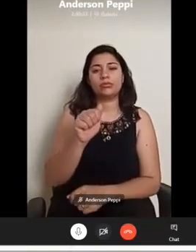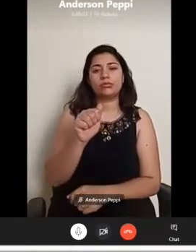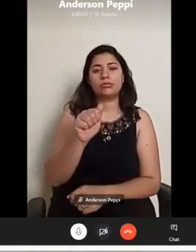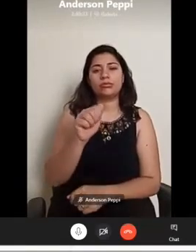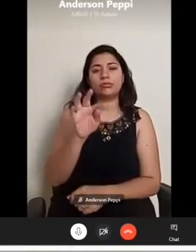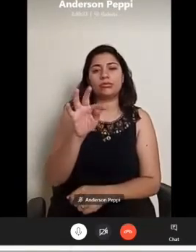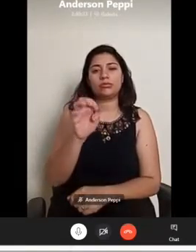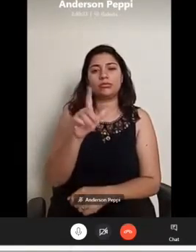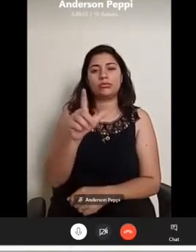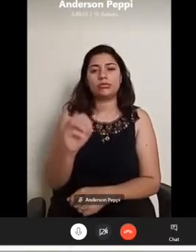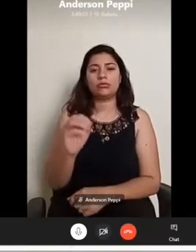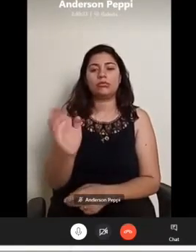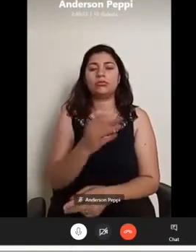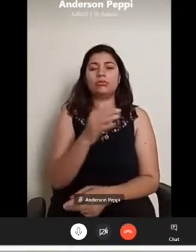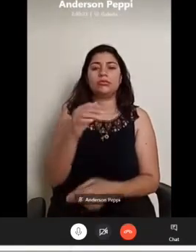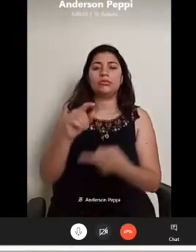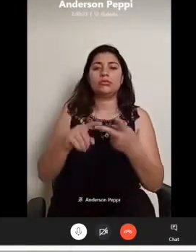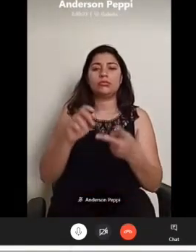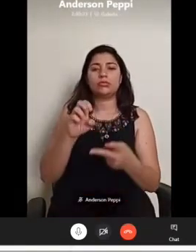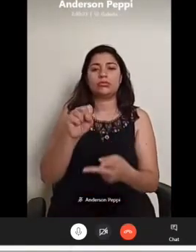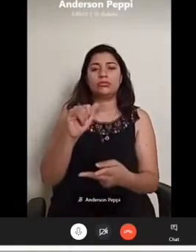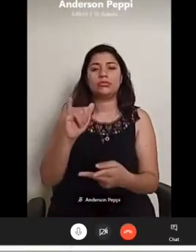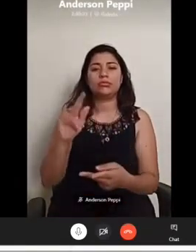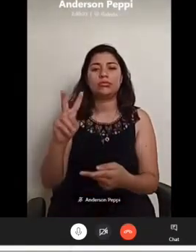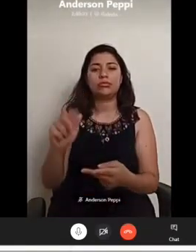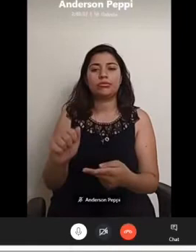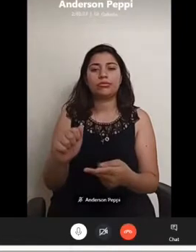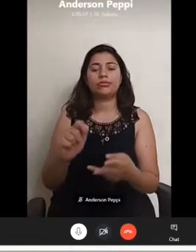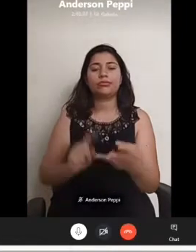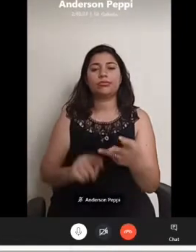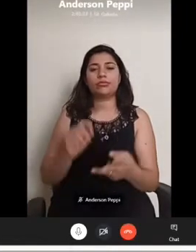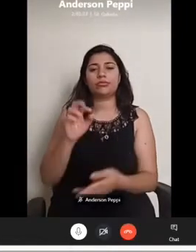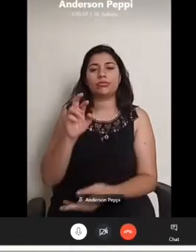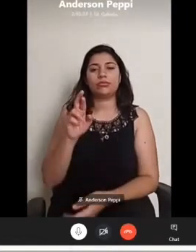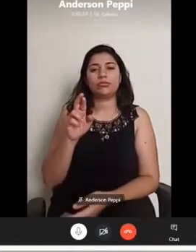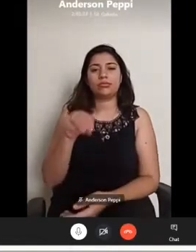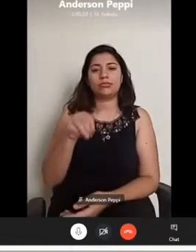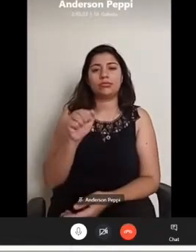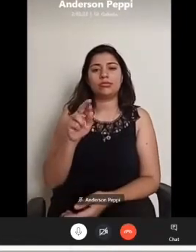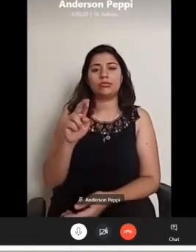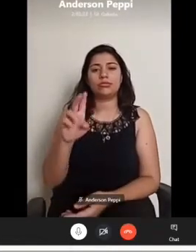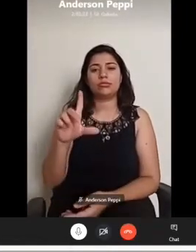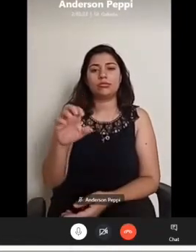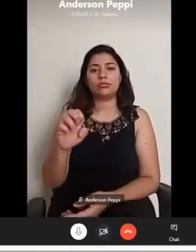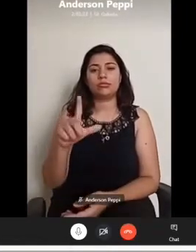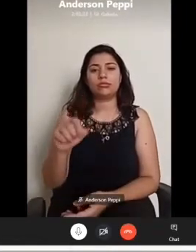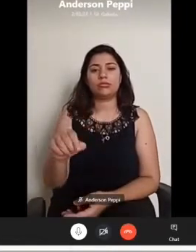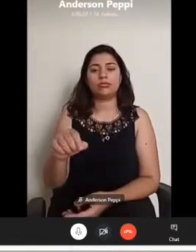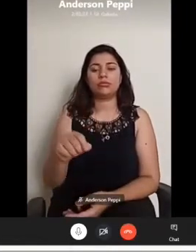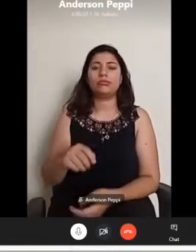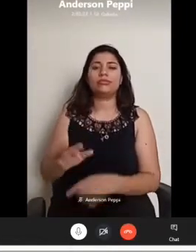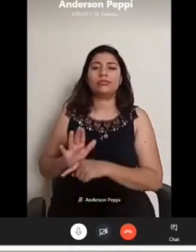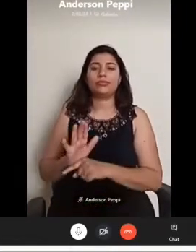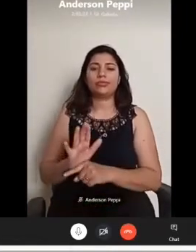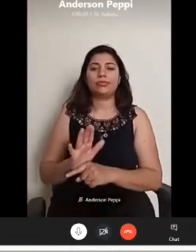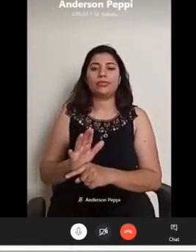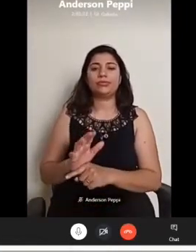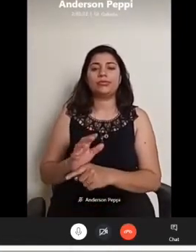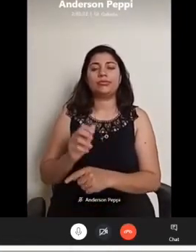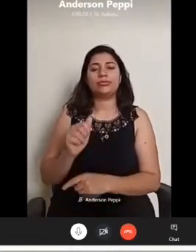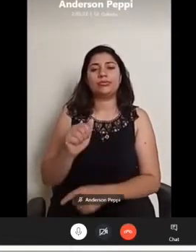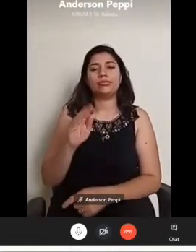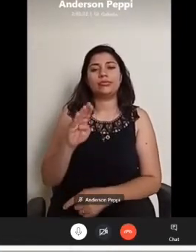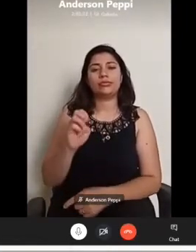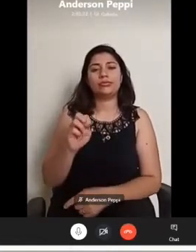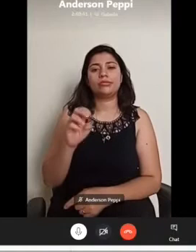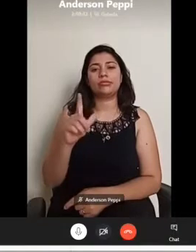Silvio dos Santos. E Comissão de Defesa do Cidadão e dos Direitos Humanos. Abelardo Vanderlino da Costa Neto,